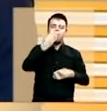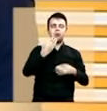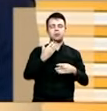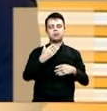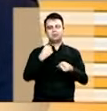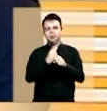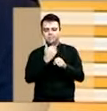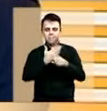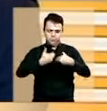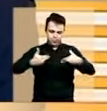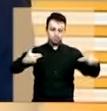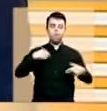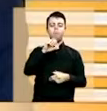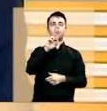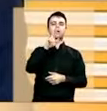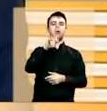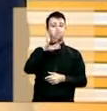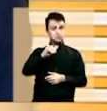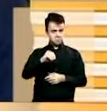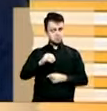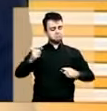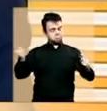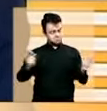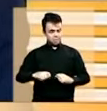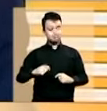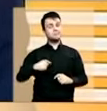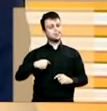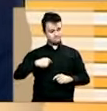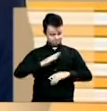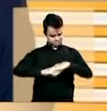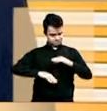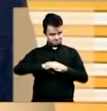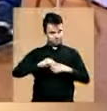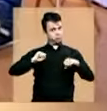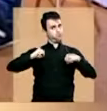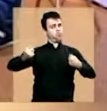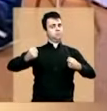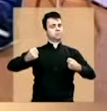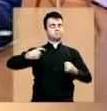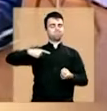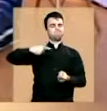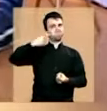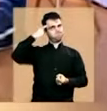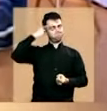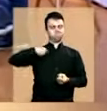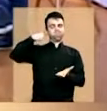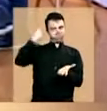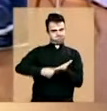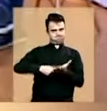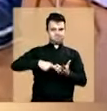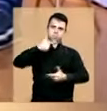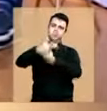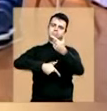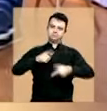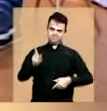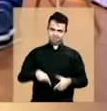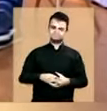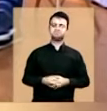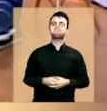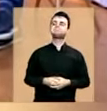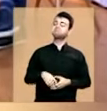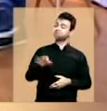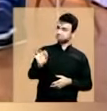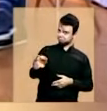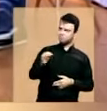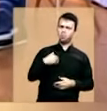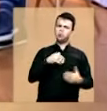possível. Mas voltando à fala, dá trabalho. Eu preciso querer fazer. É um compromisso. É um compromisso. Rafael, ia complementar? Não, eu acho que eu